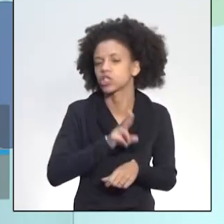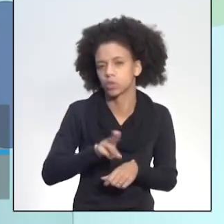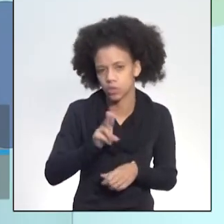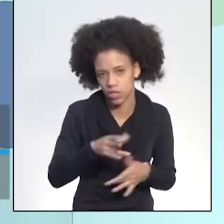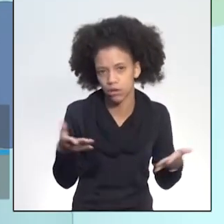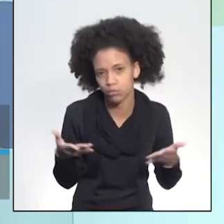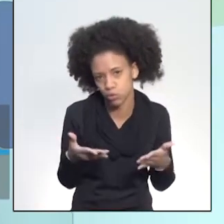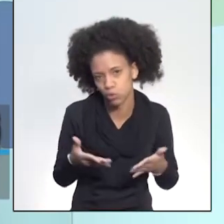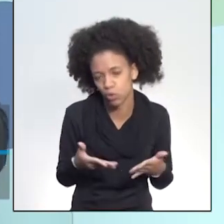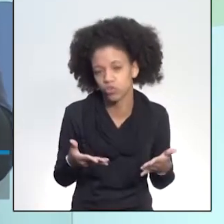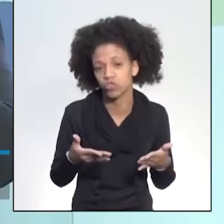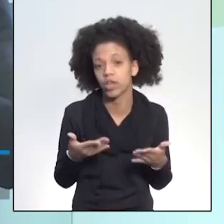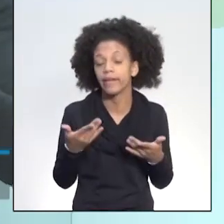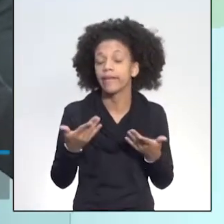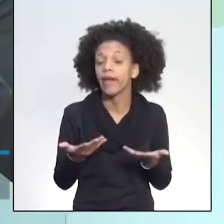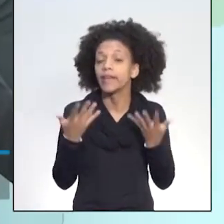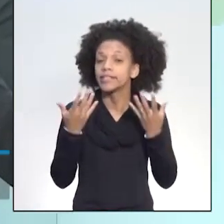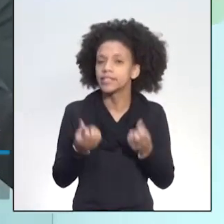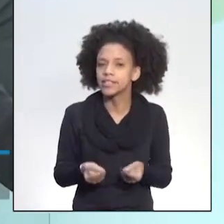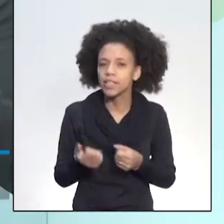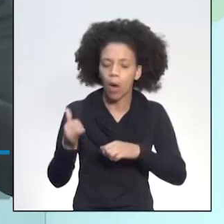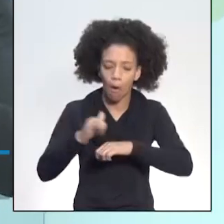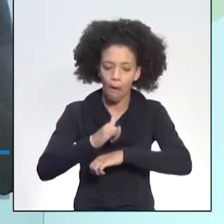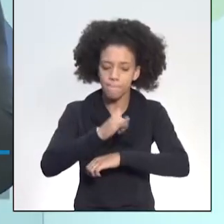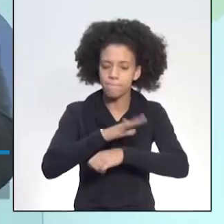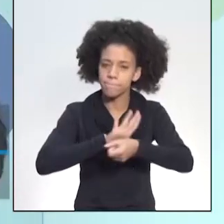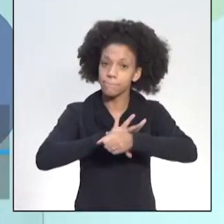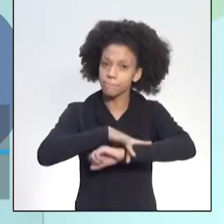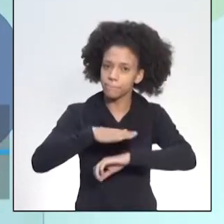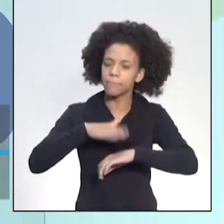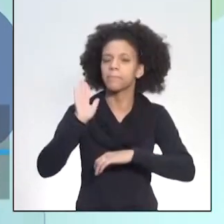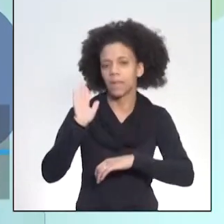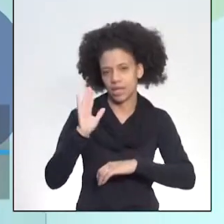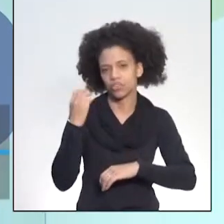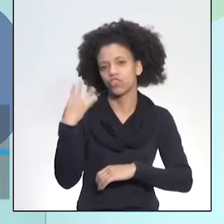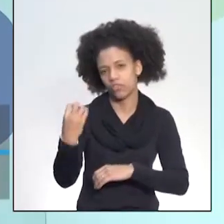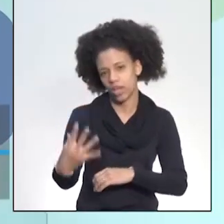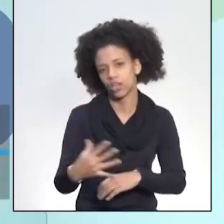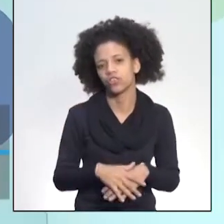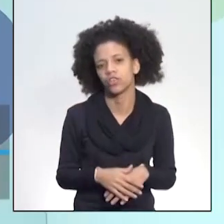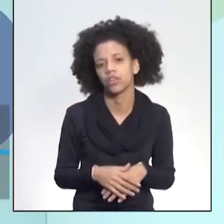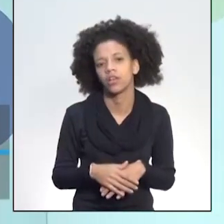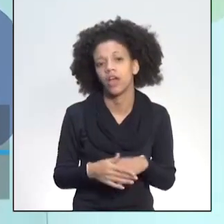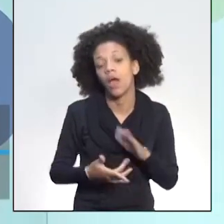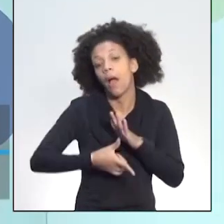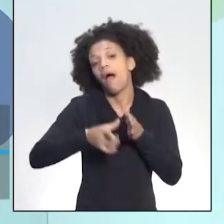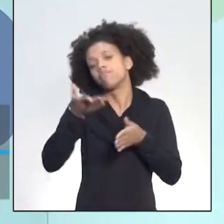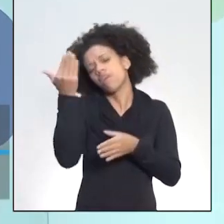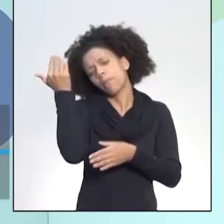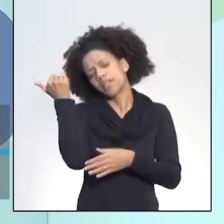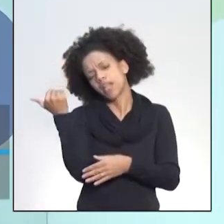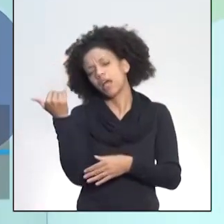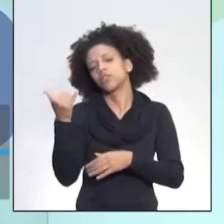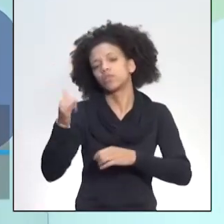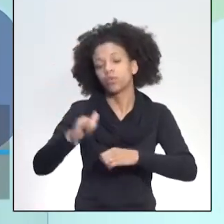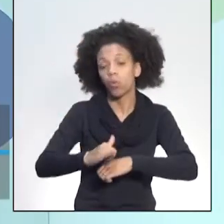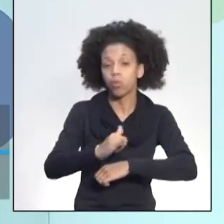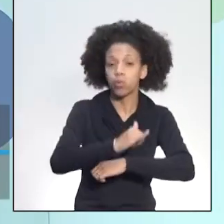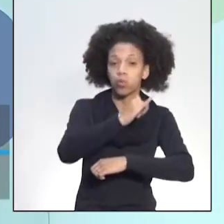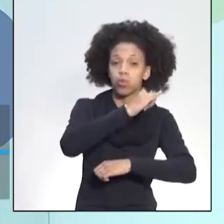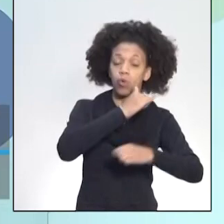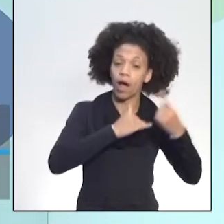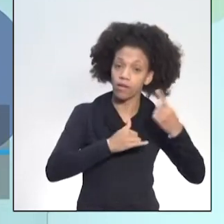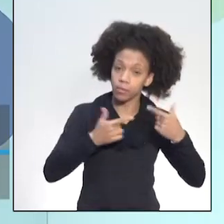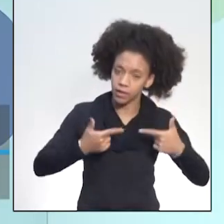é considerado aí o meio mais seguro de viagem, ele foi usado lá atrás, na Primeira Guerra